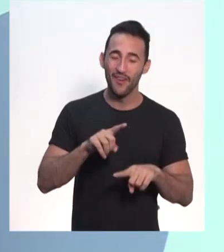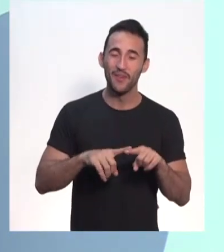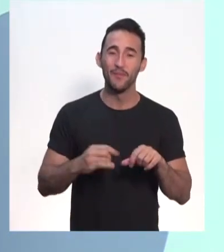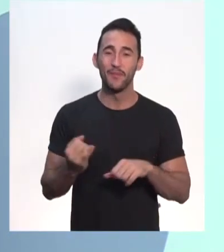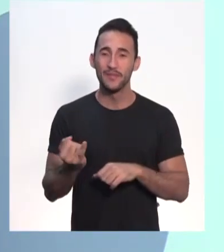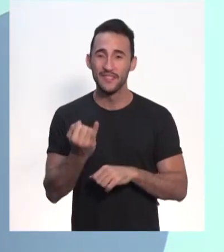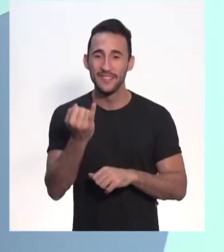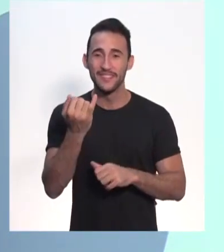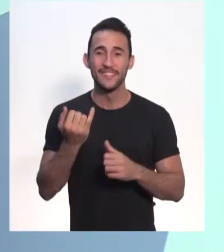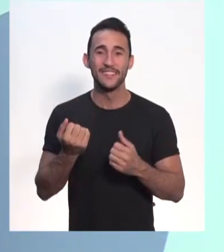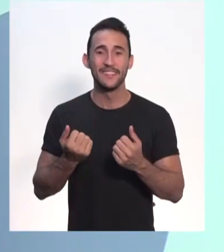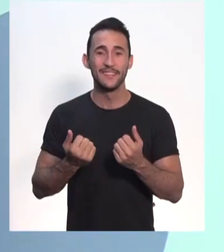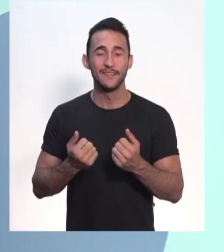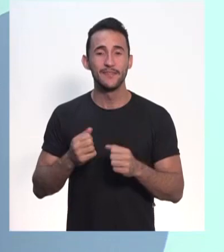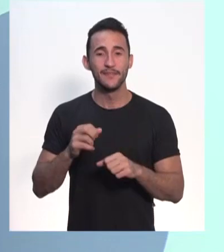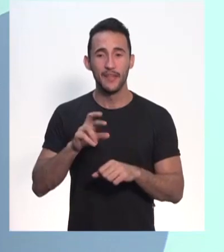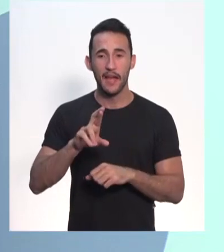outras habilidades,